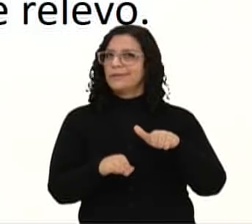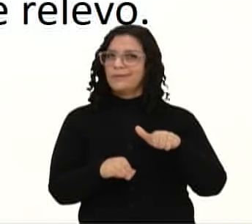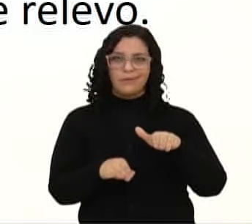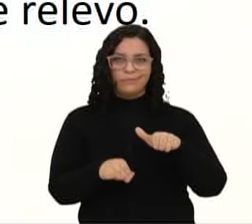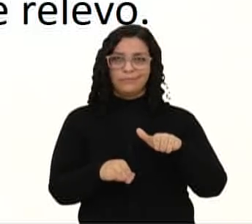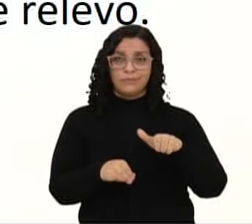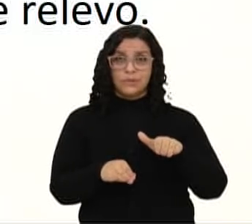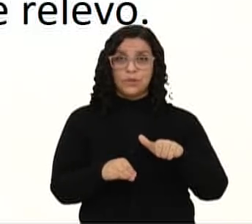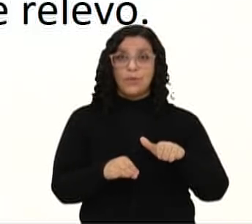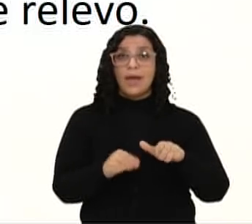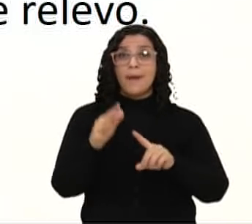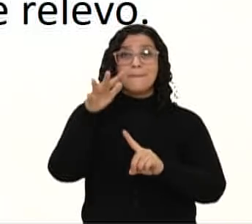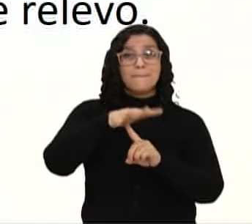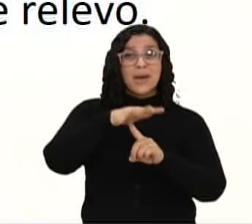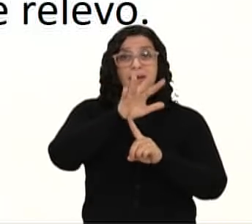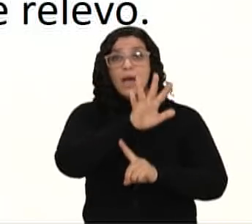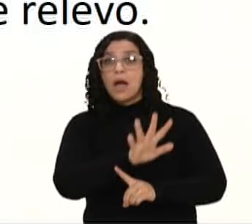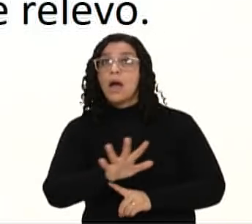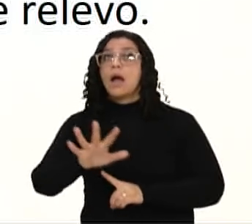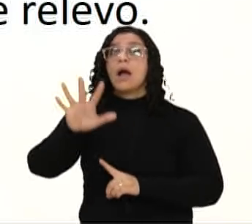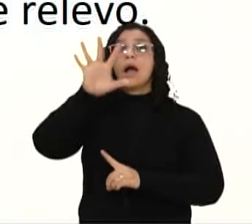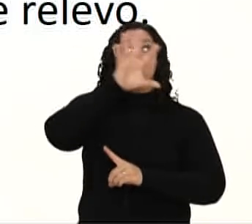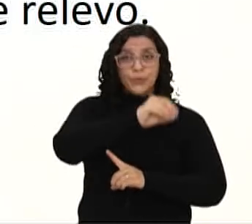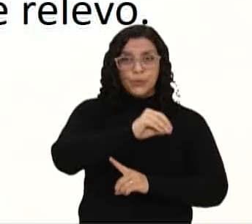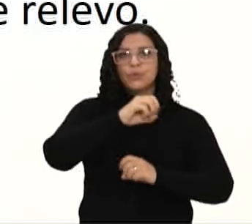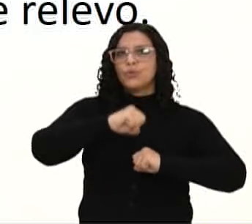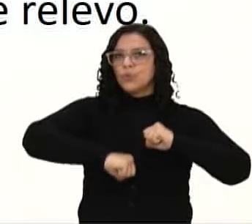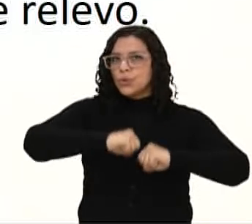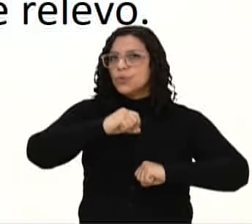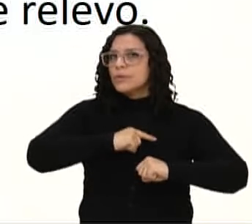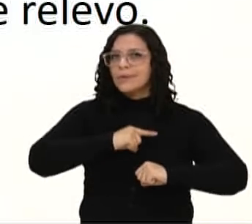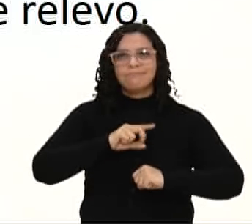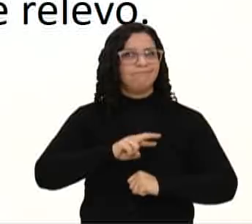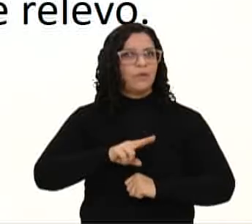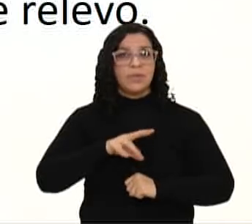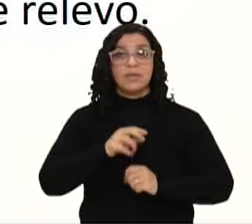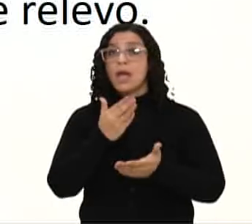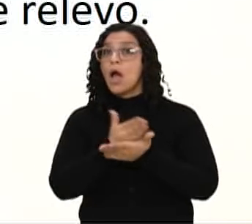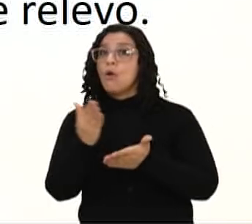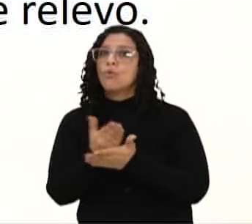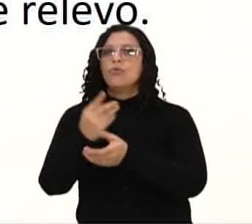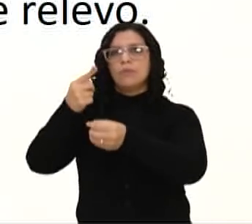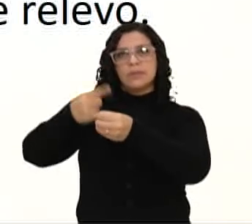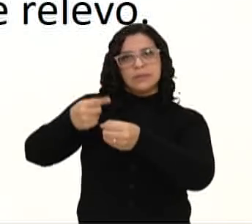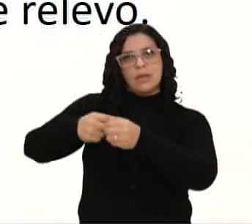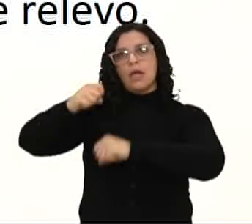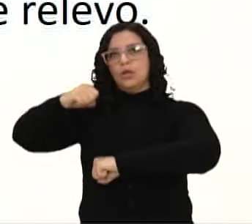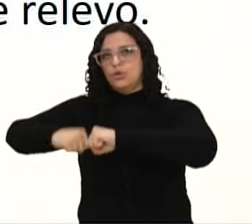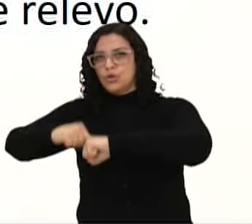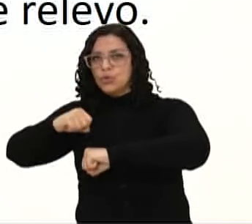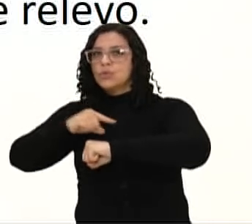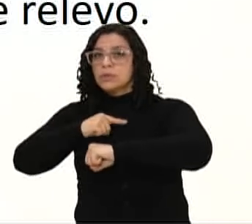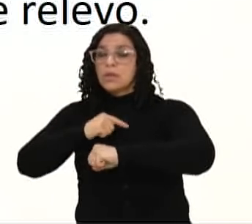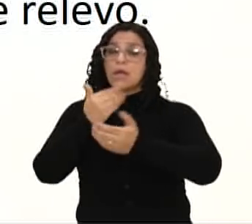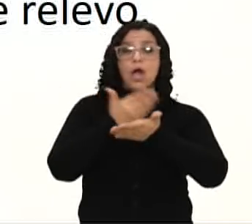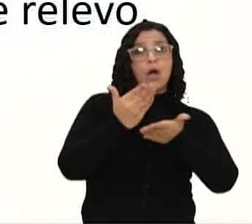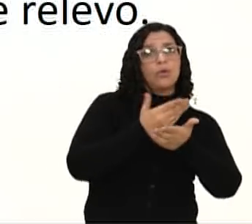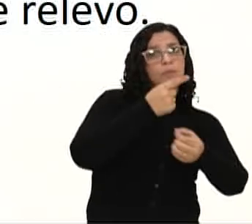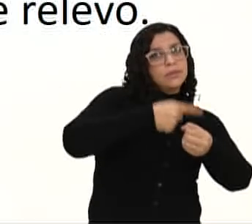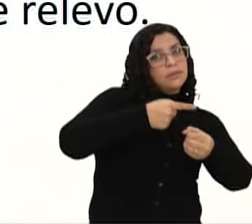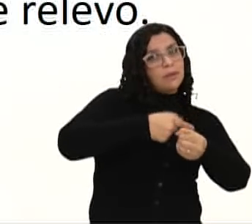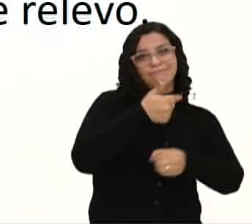estado, não é igualzinho no estado inteiro. Há áreas de concentração industrial e outras áreas que não têm indústrias